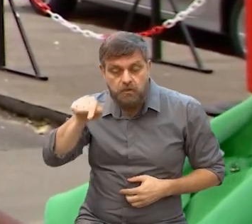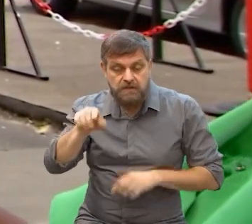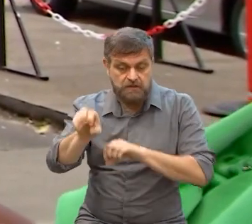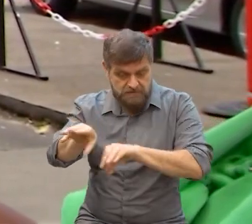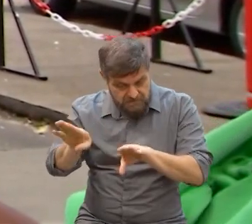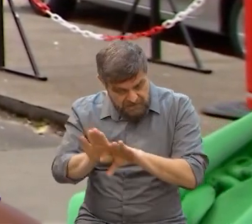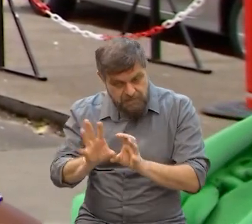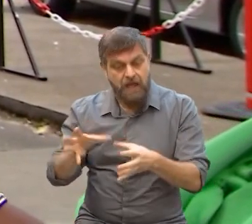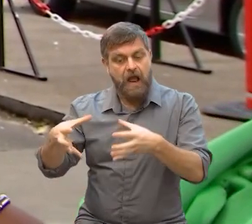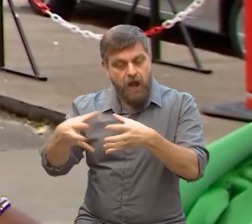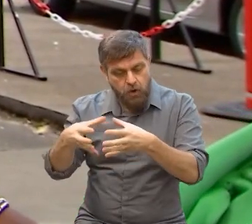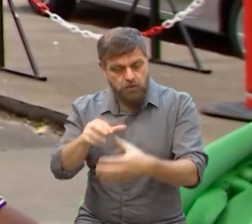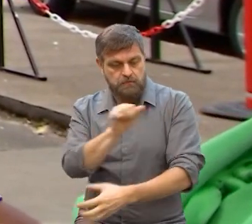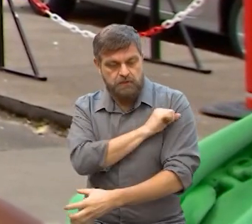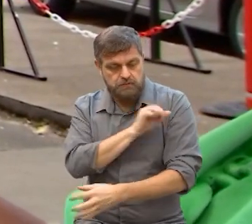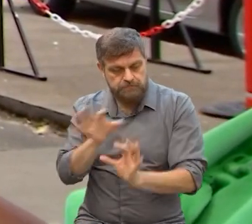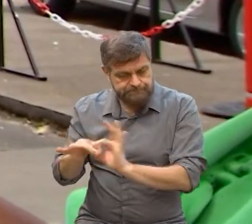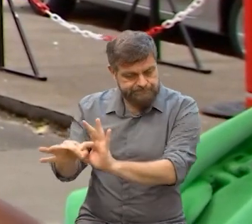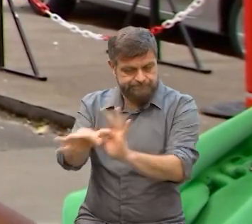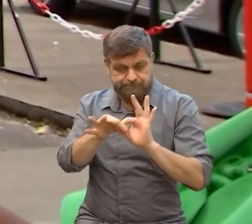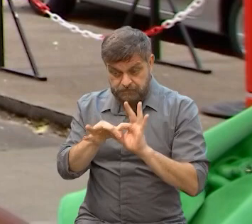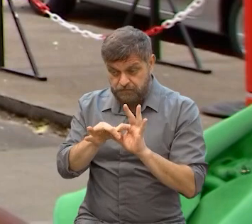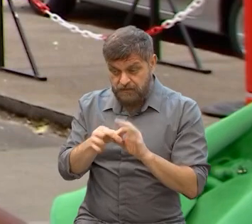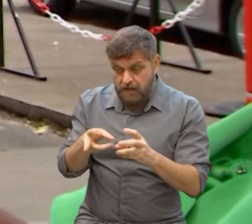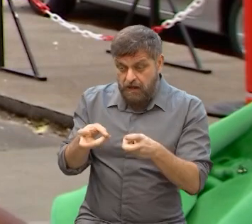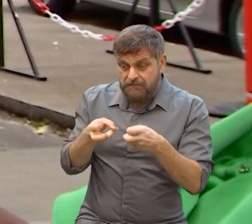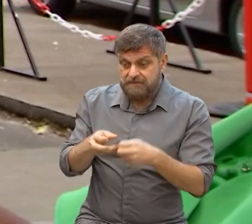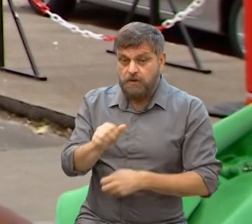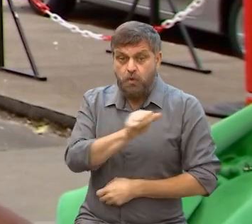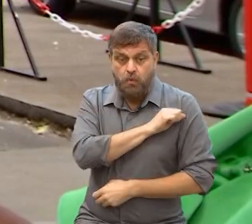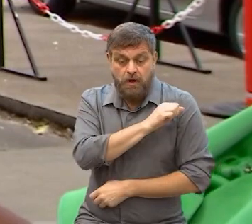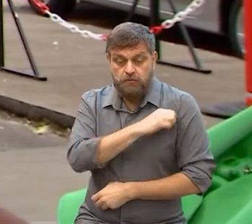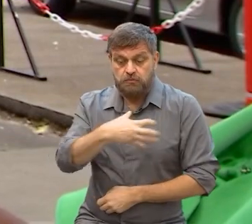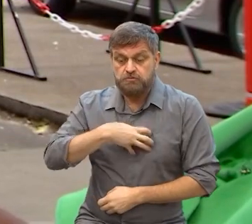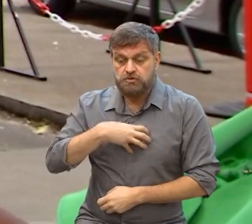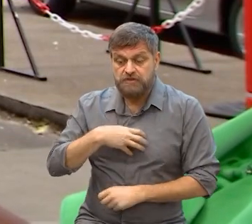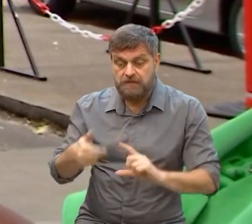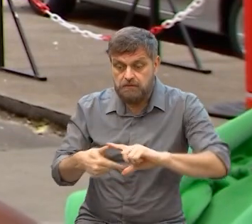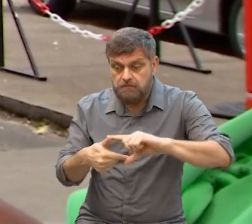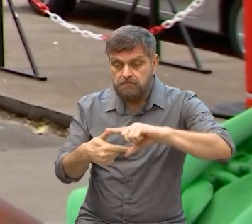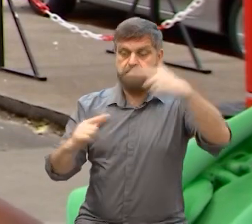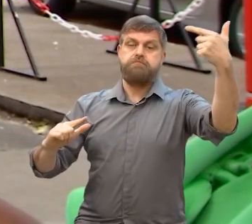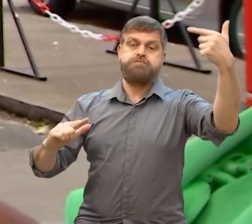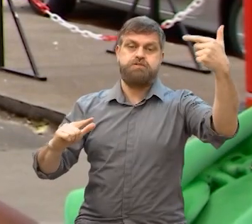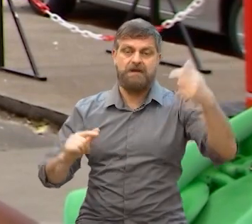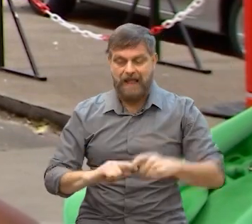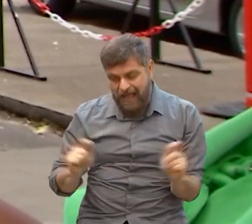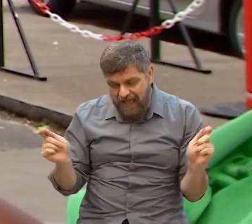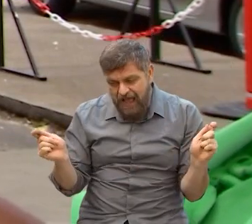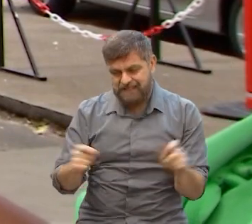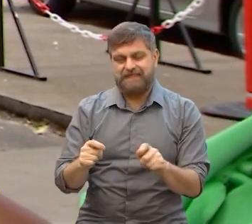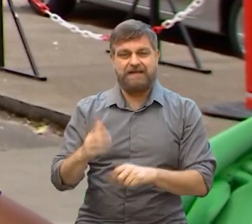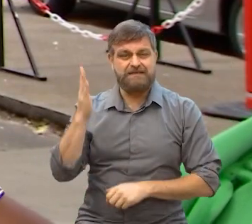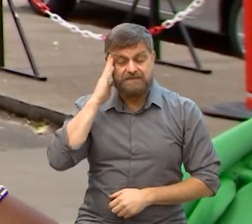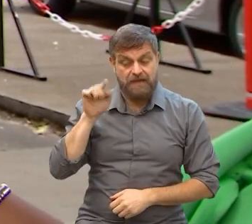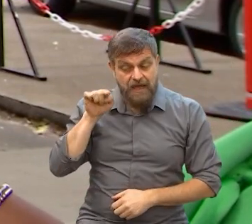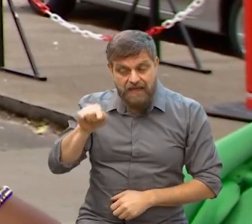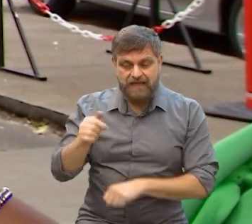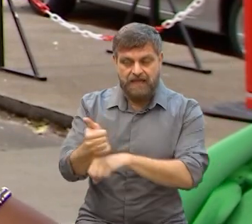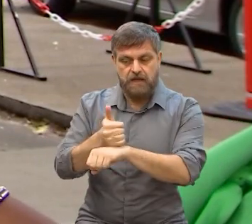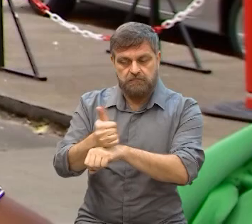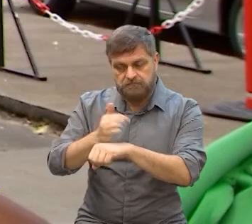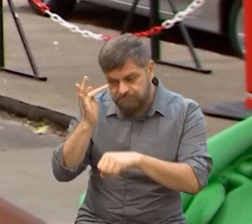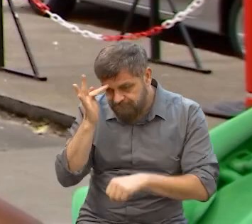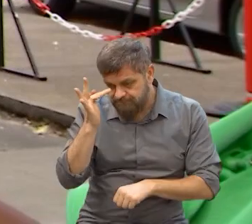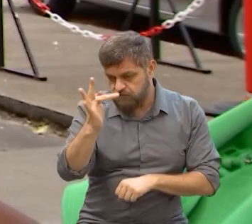ensino? Então, essa nova maneira de se ver o aluno, eu tenho certeza, você tem mais capacidade para saber quem serão os profissionais